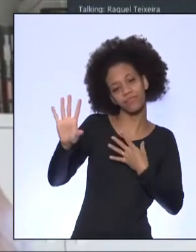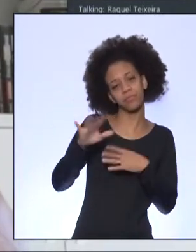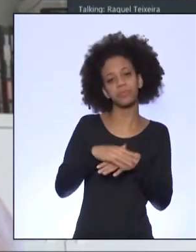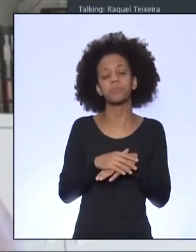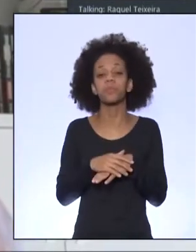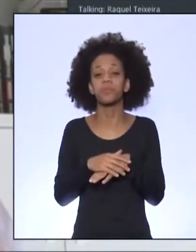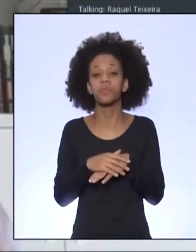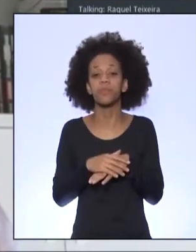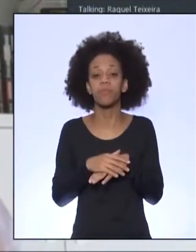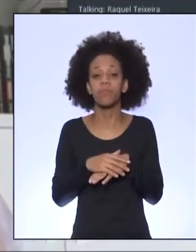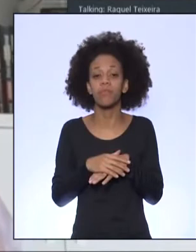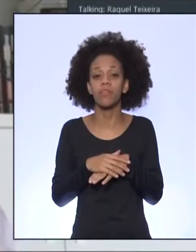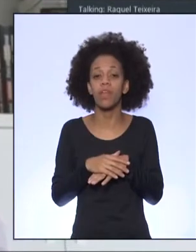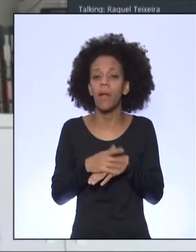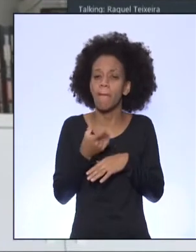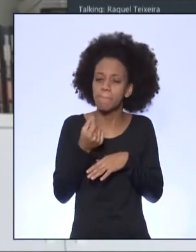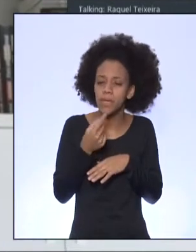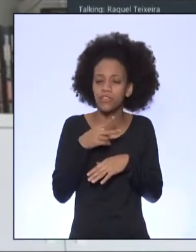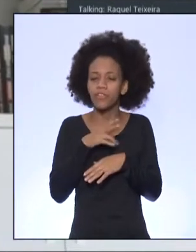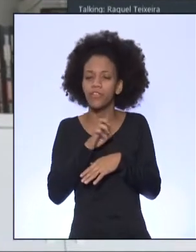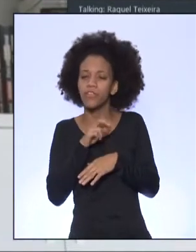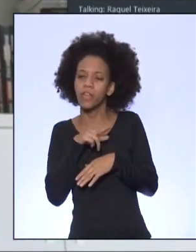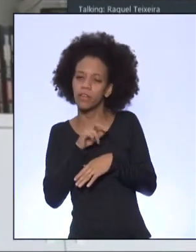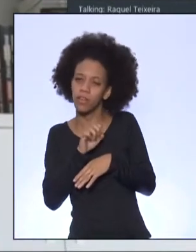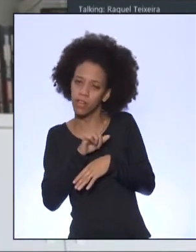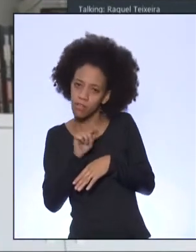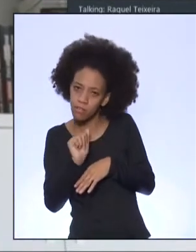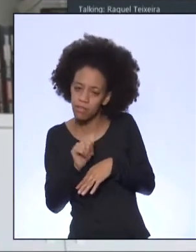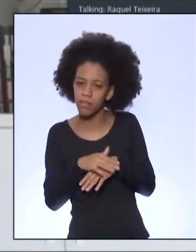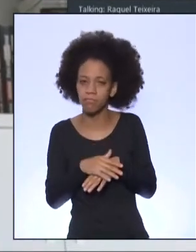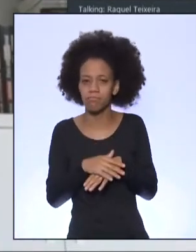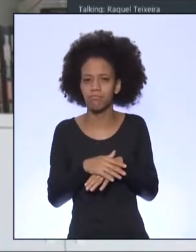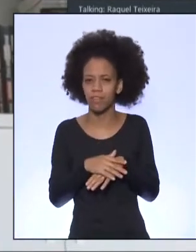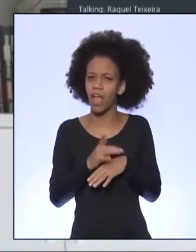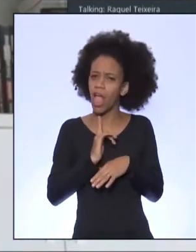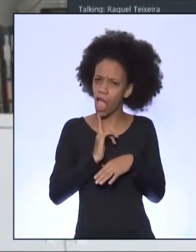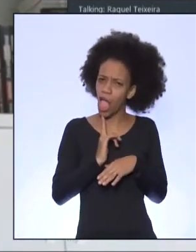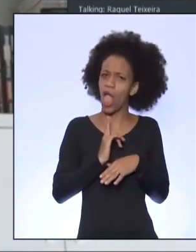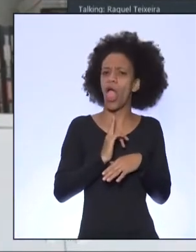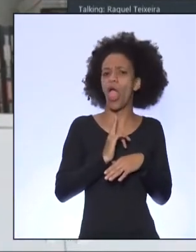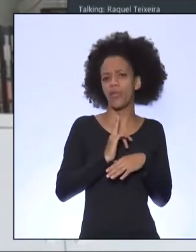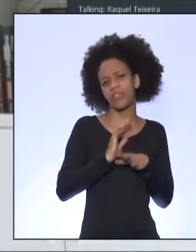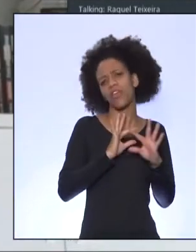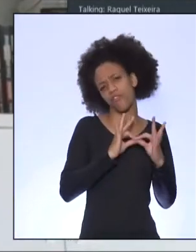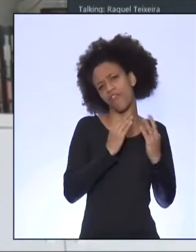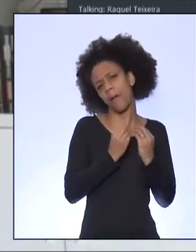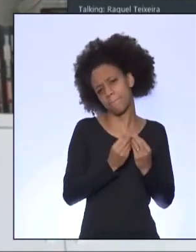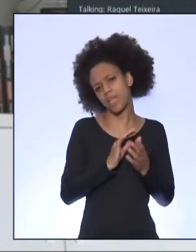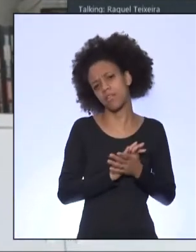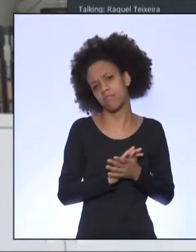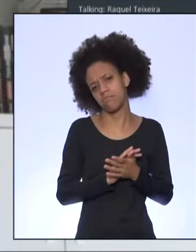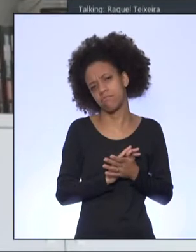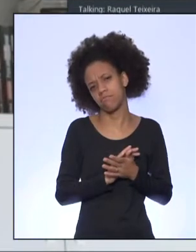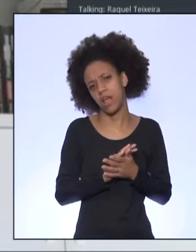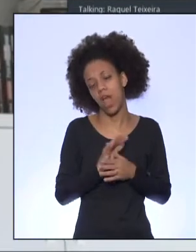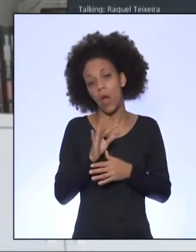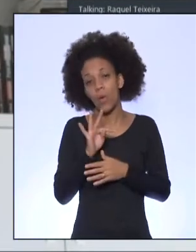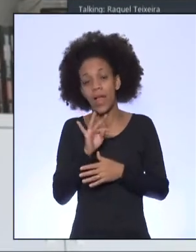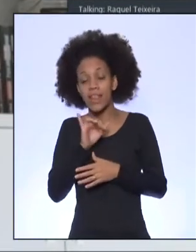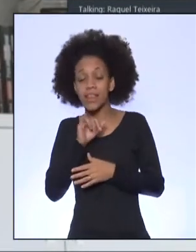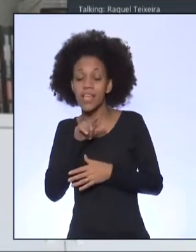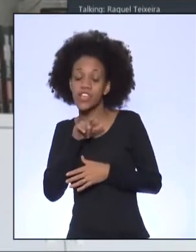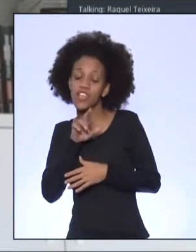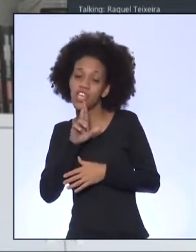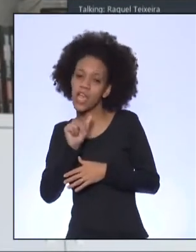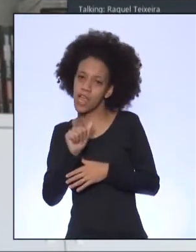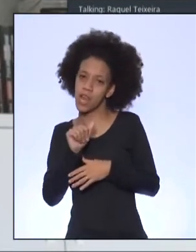na Itália, perto de Veneza, onde eu tenho muitos parentes, Tati. O Teixeira é do meu marido, mas